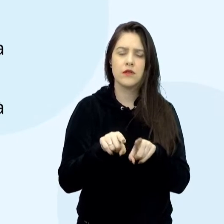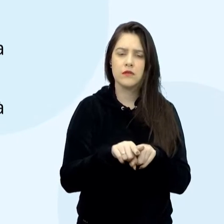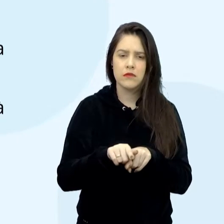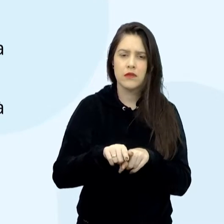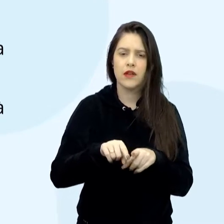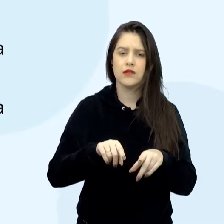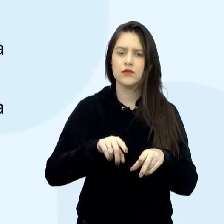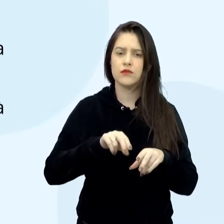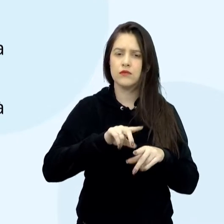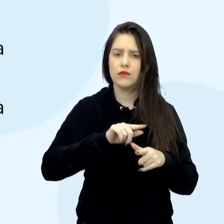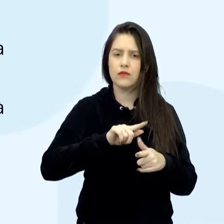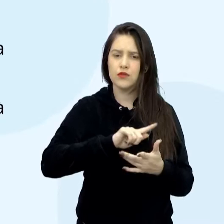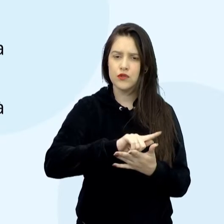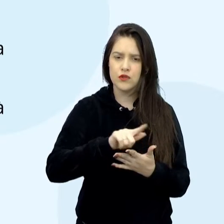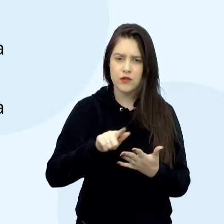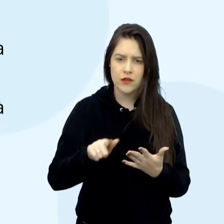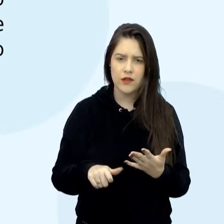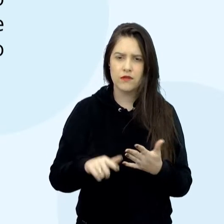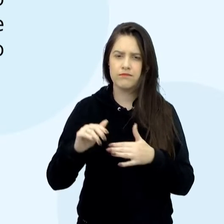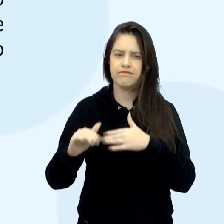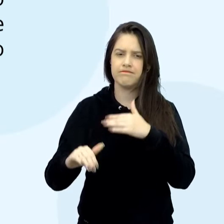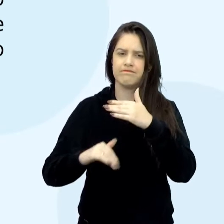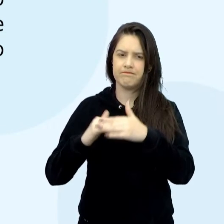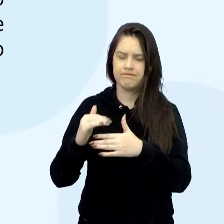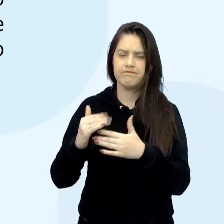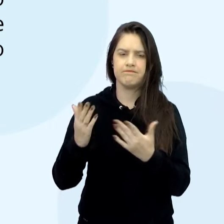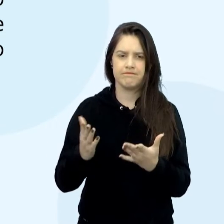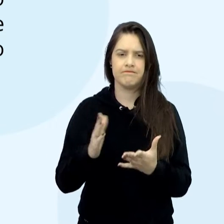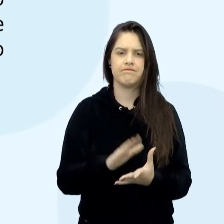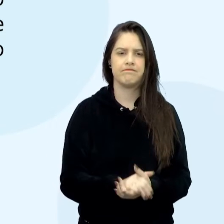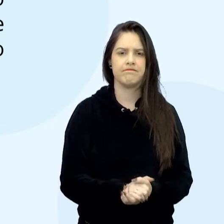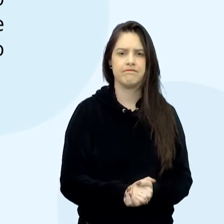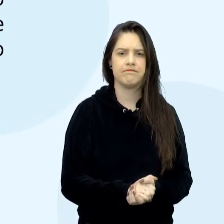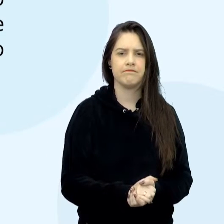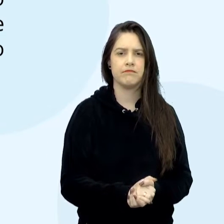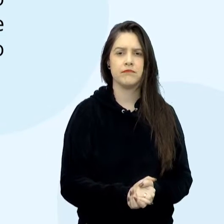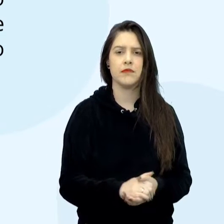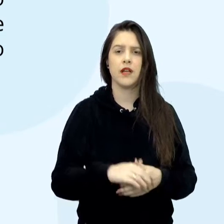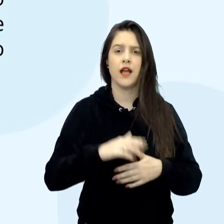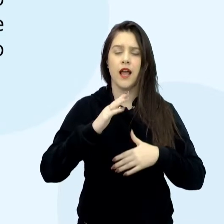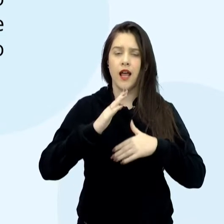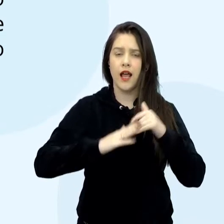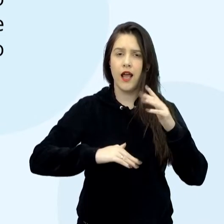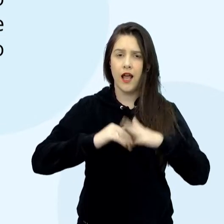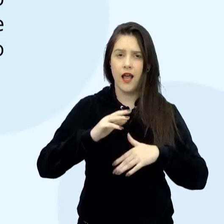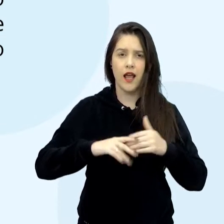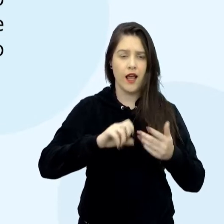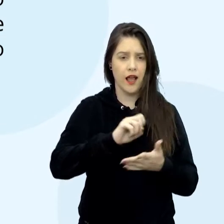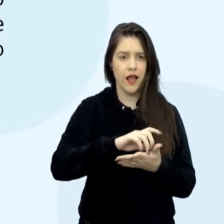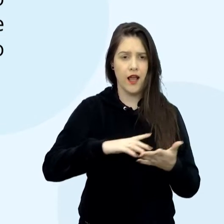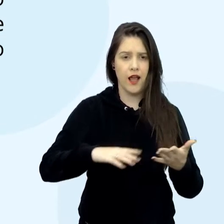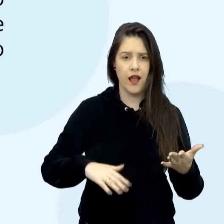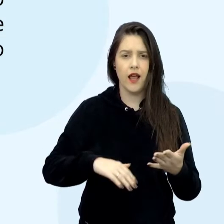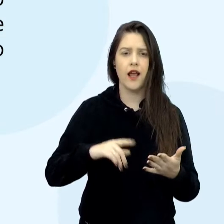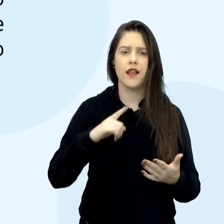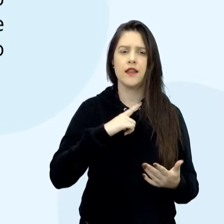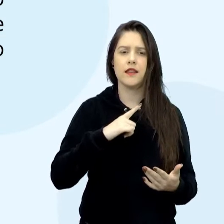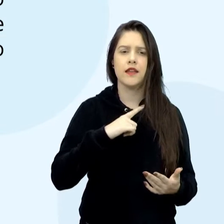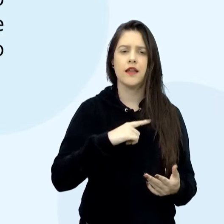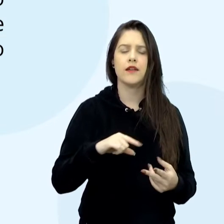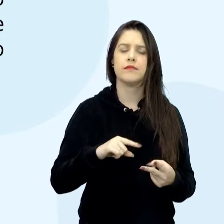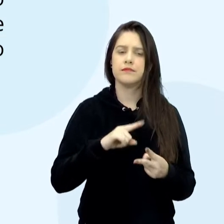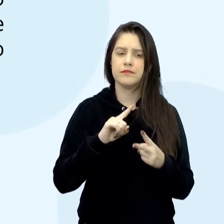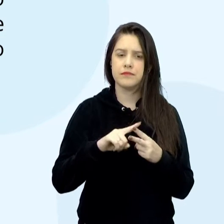um pouquinho aqui hoje. Vamos lá? Aula prática, então as 3 últimas aulas serão